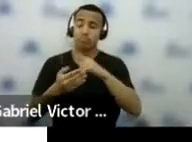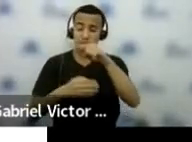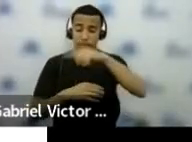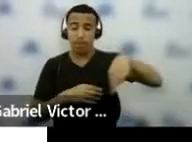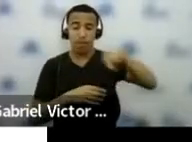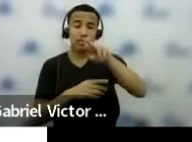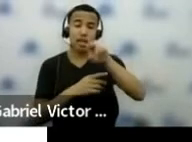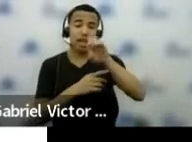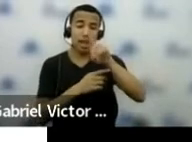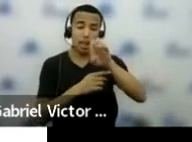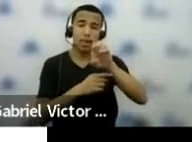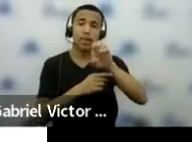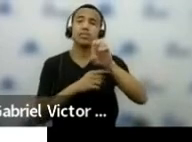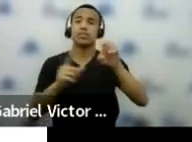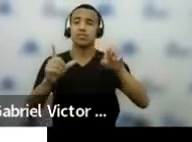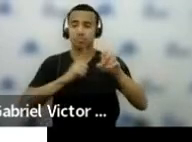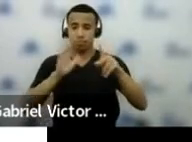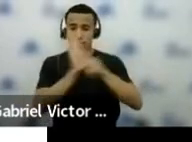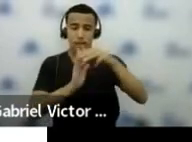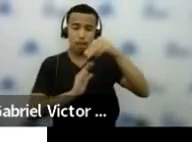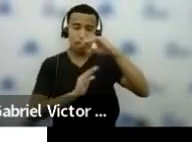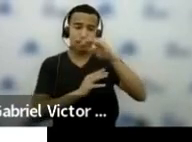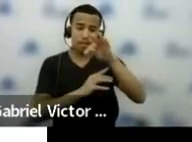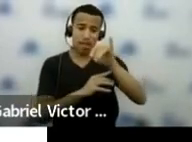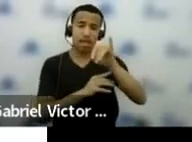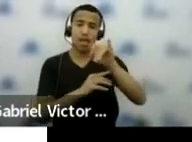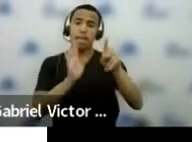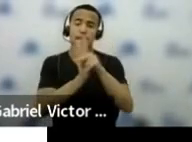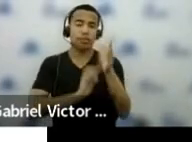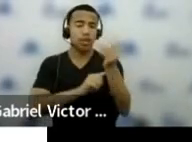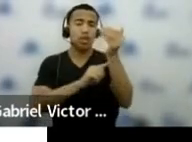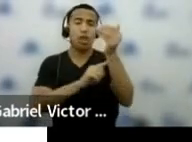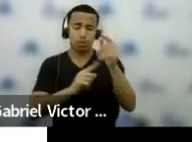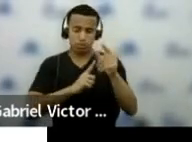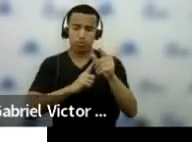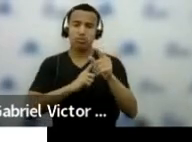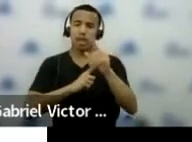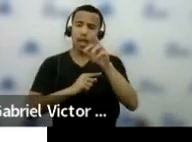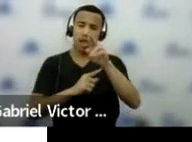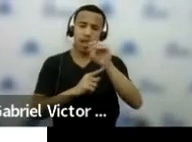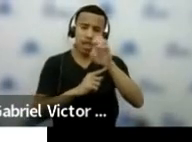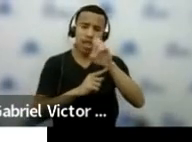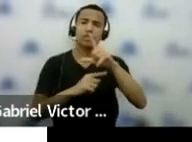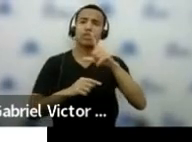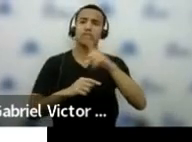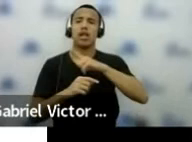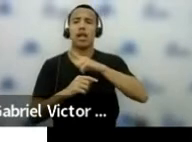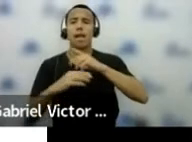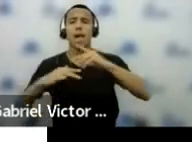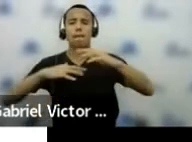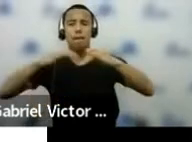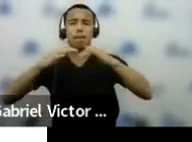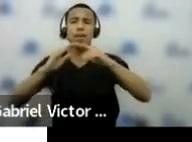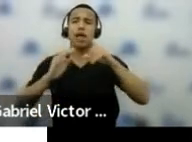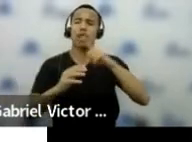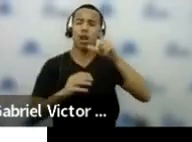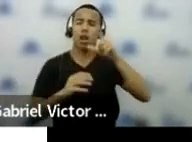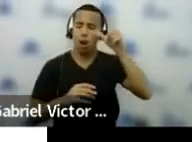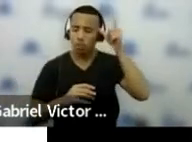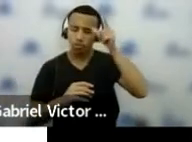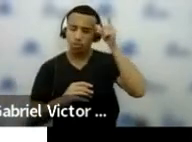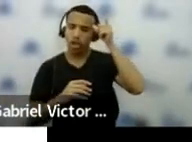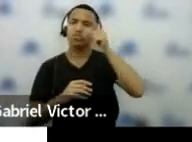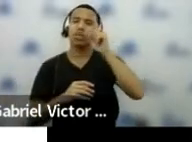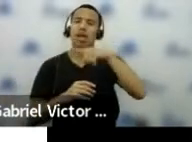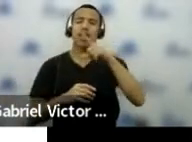de MCTI Embrapi de tecnologias digitais e inovação, temos a rede de mobilidade, logística e descarbonização, e aí